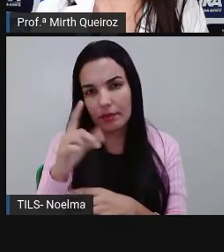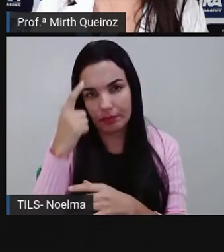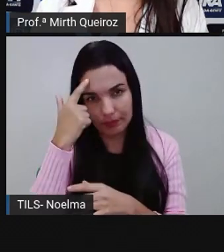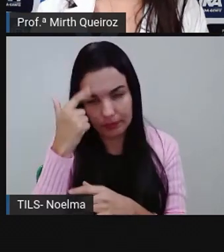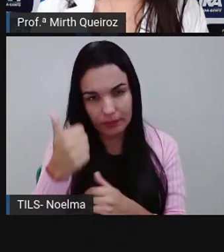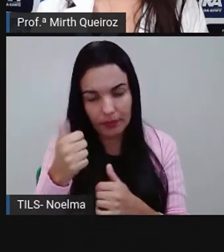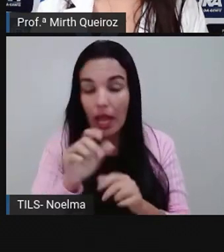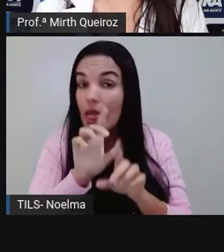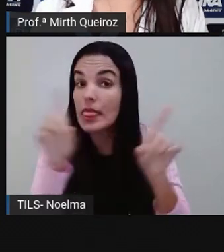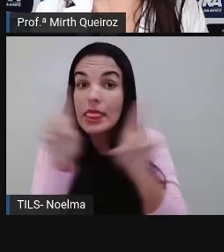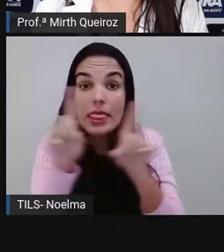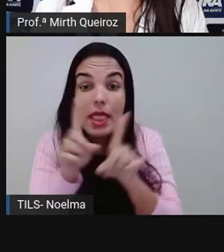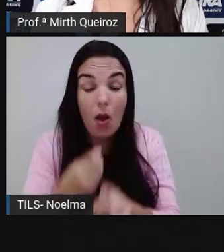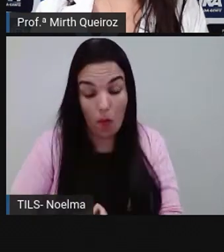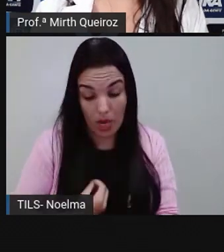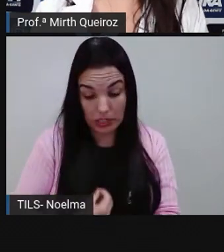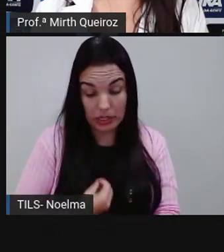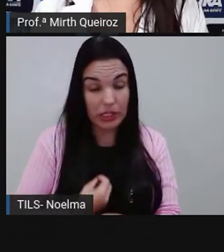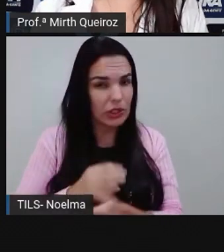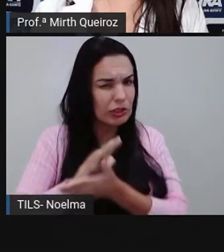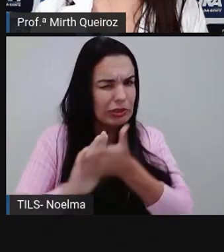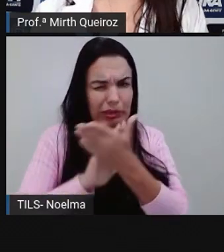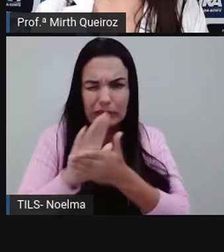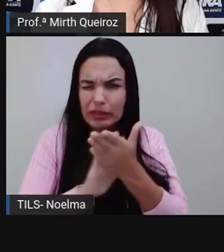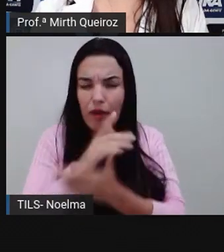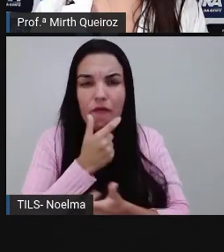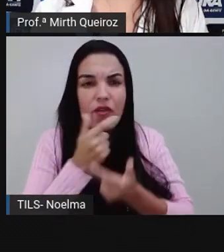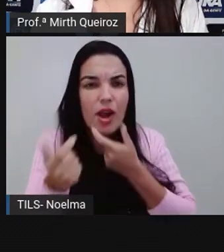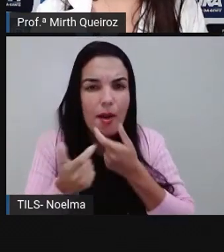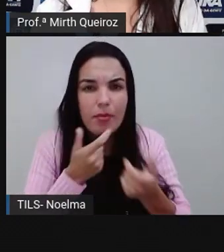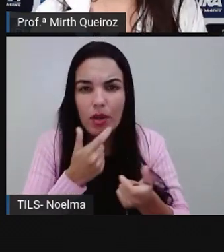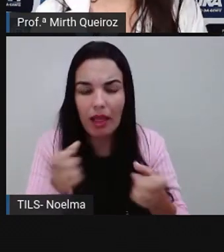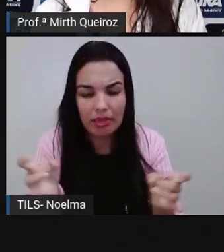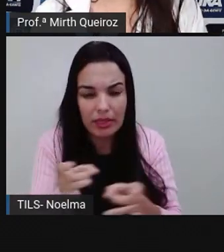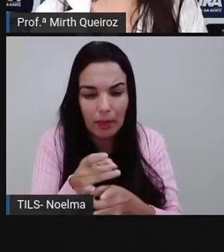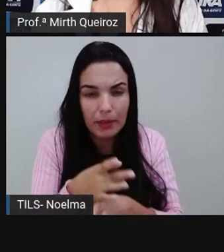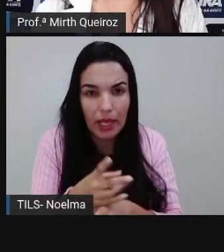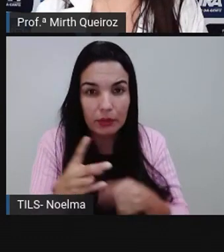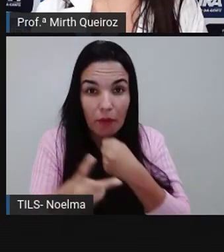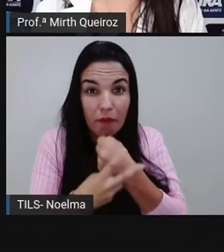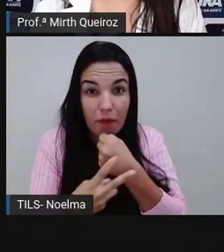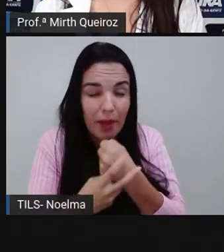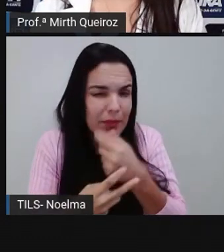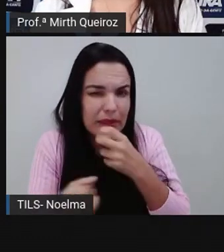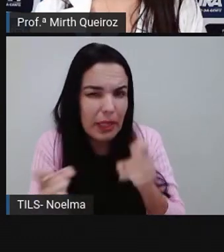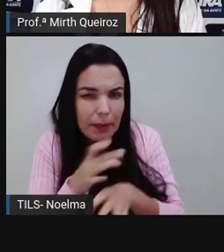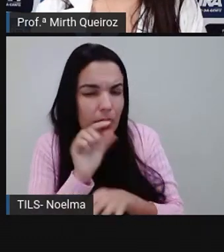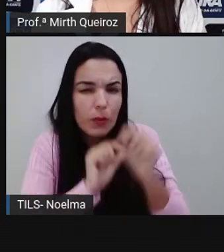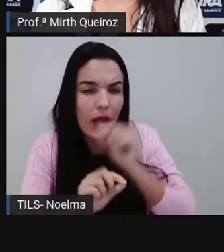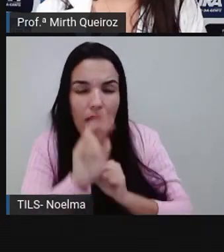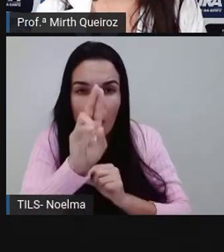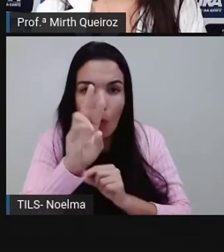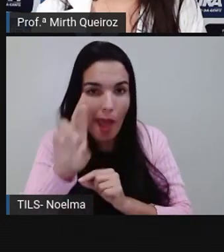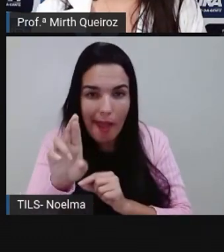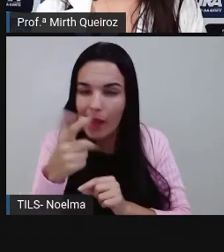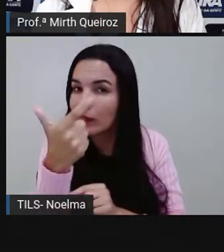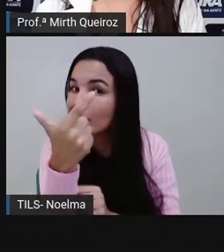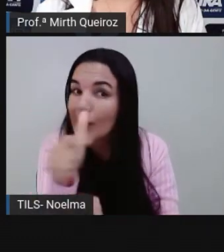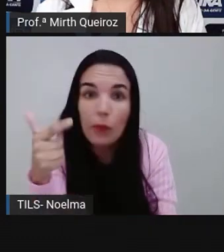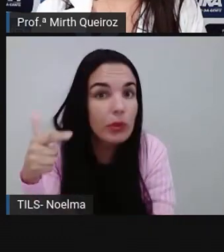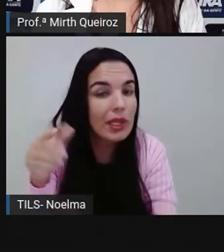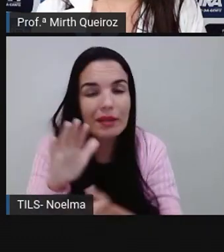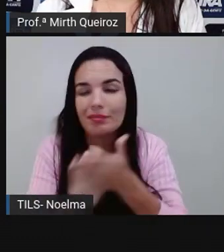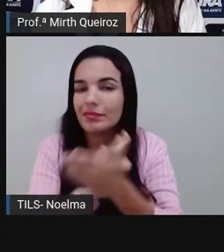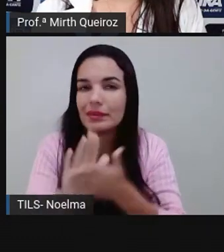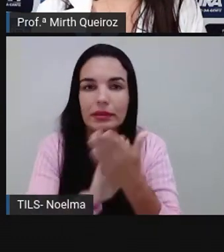nosso vocabulário verbos ou terminados em UR. Nós só temos verbos terminados em AR, que seria da